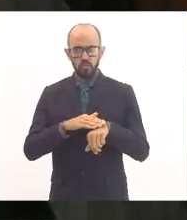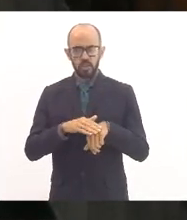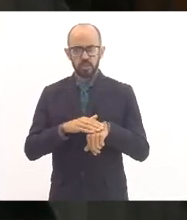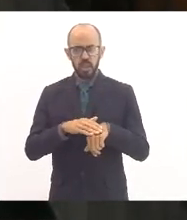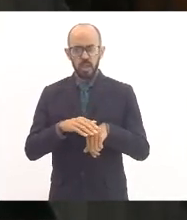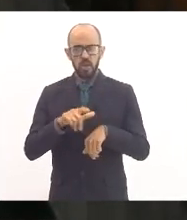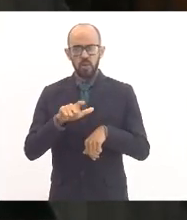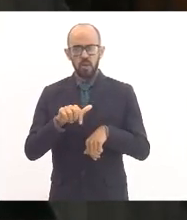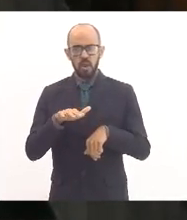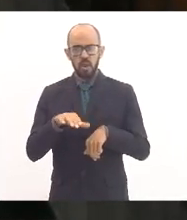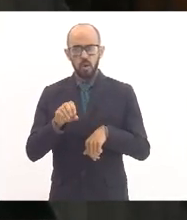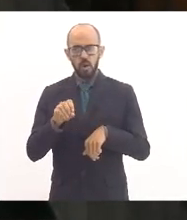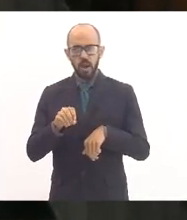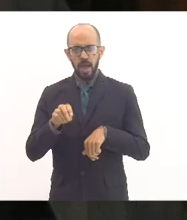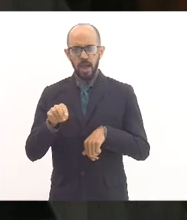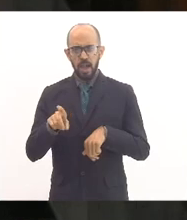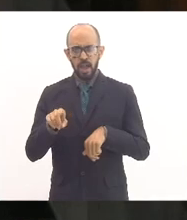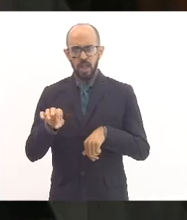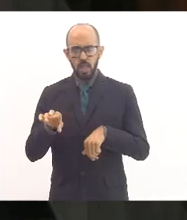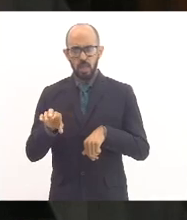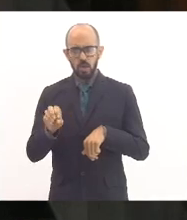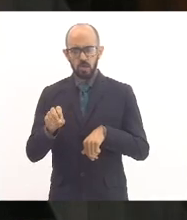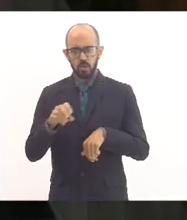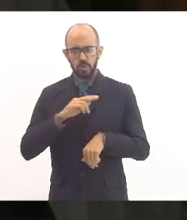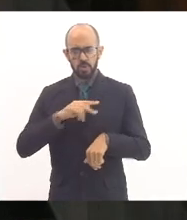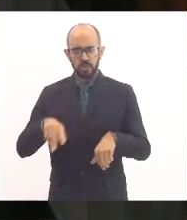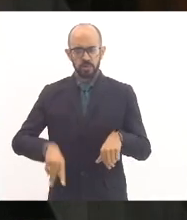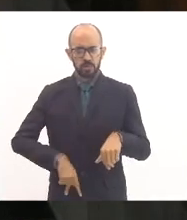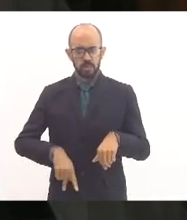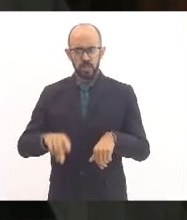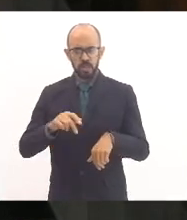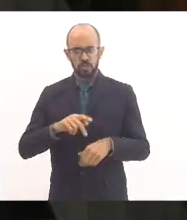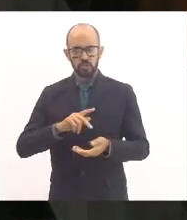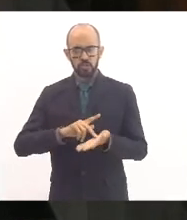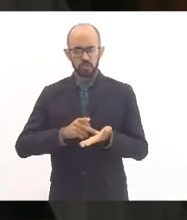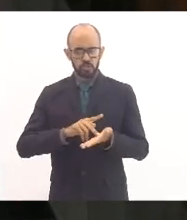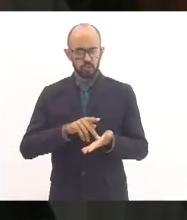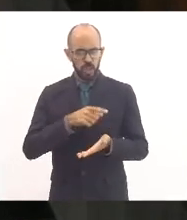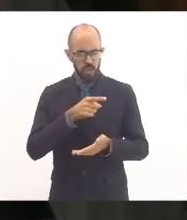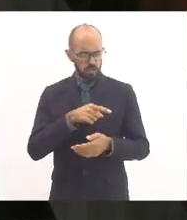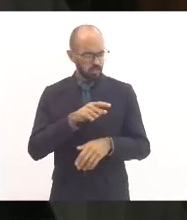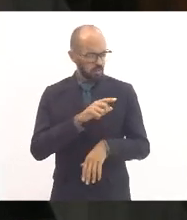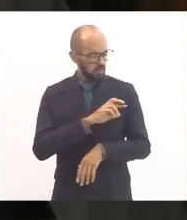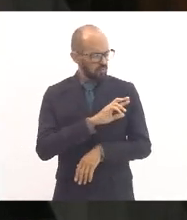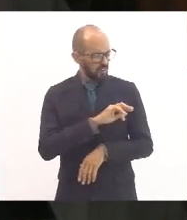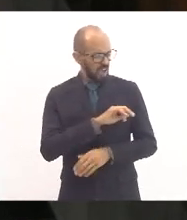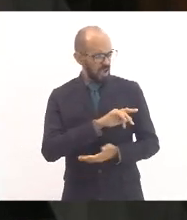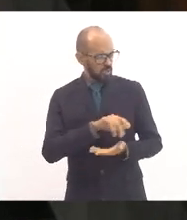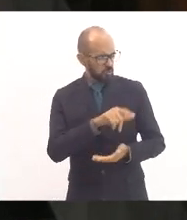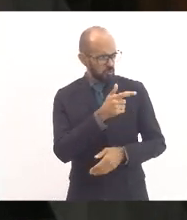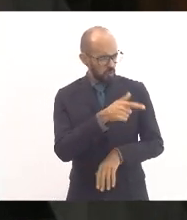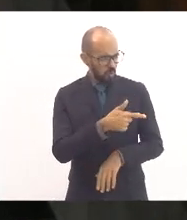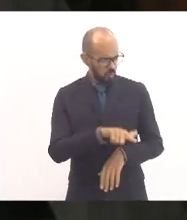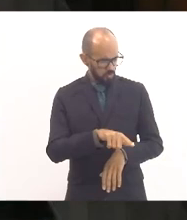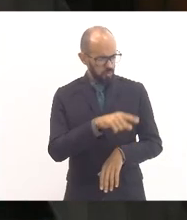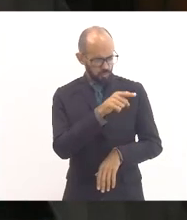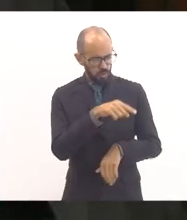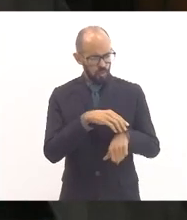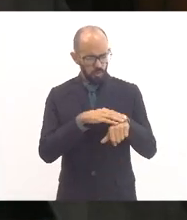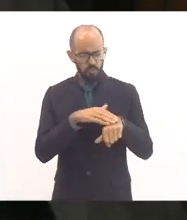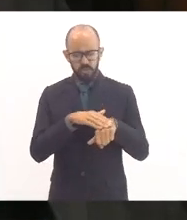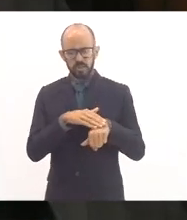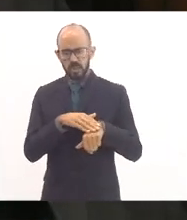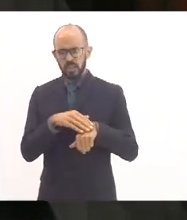Leonardo Affonso Presidente sindelpol agora nesse momento quando cheguei Eduardo Miranda e outros representantes que aqui estão